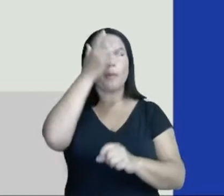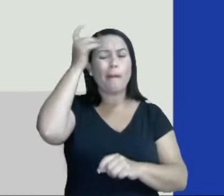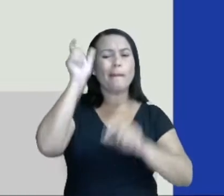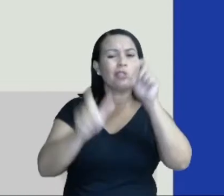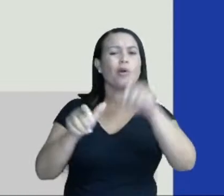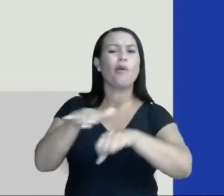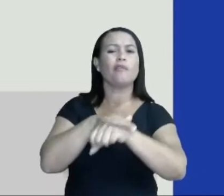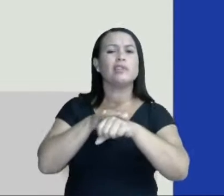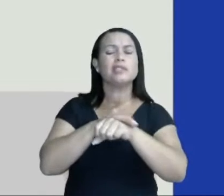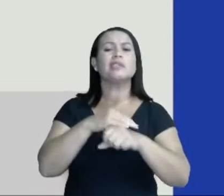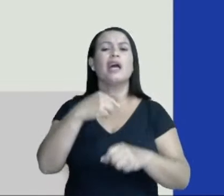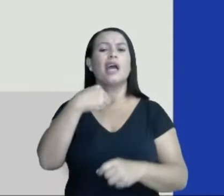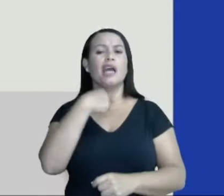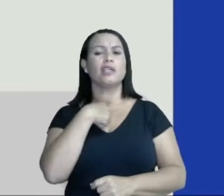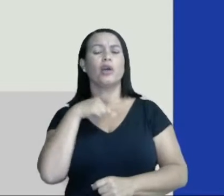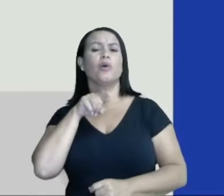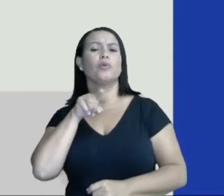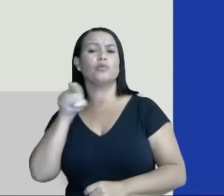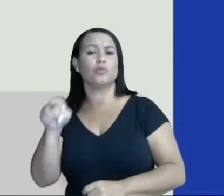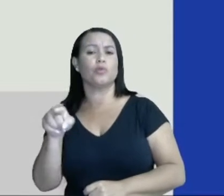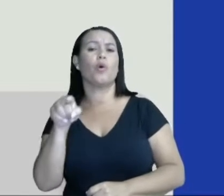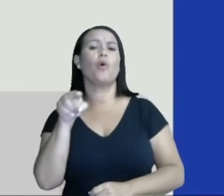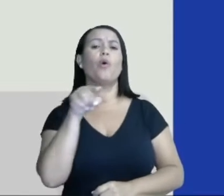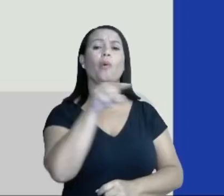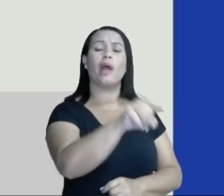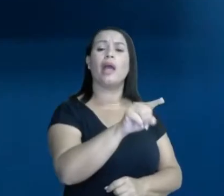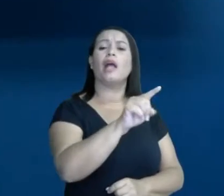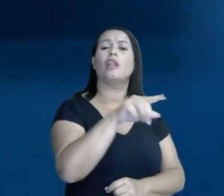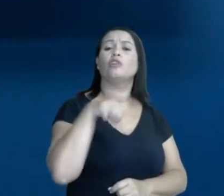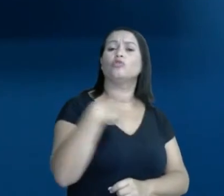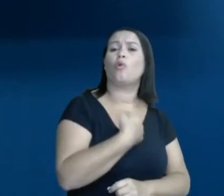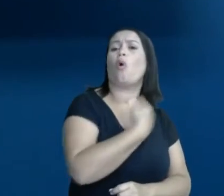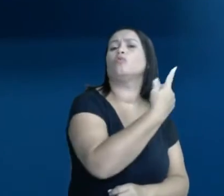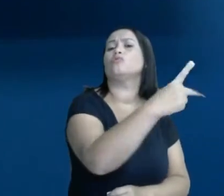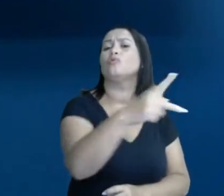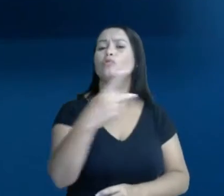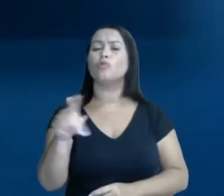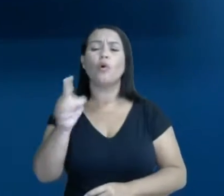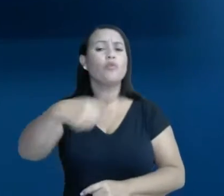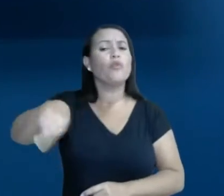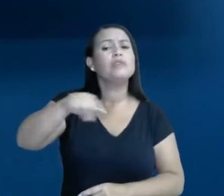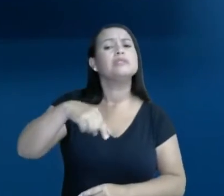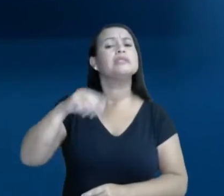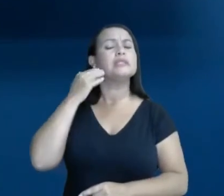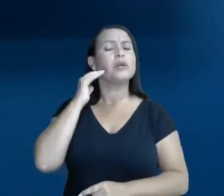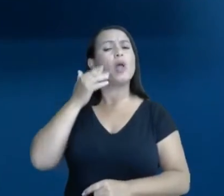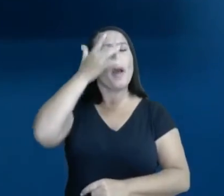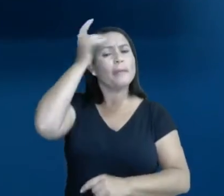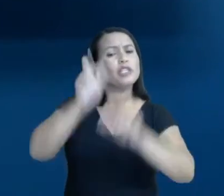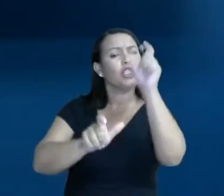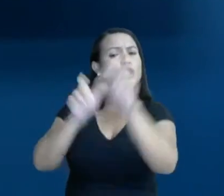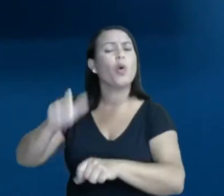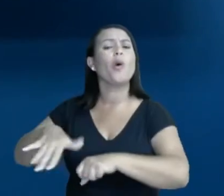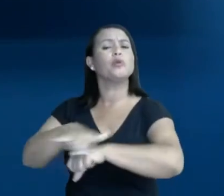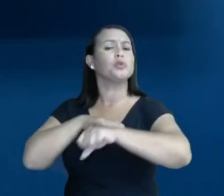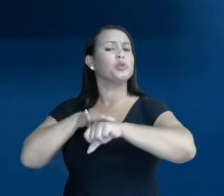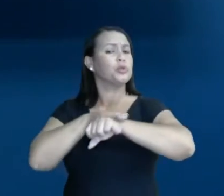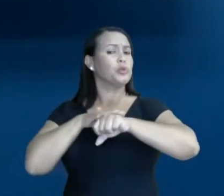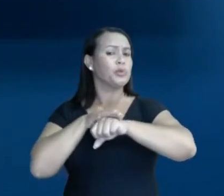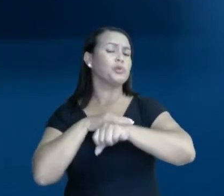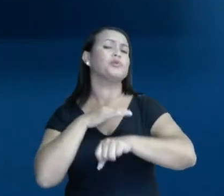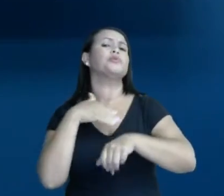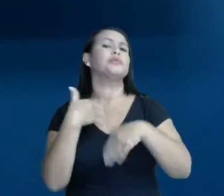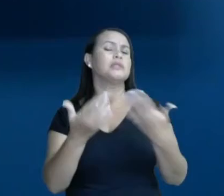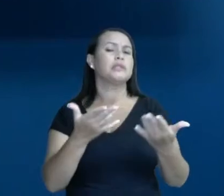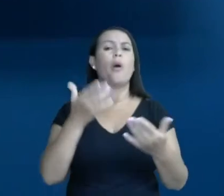discurso. Eu, tu, ele, nós outros, vosotros, eles, que são as pessoas do discurso, são as mesmas pessoas